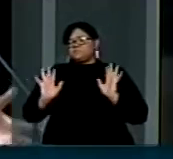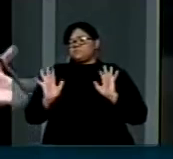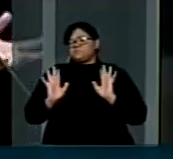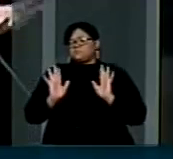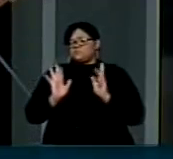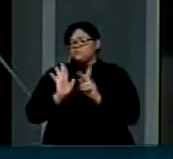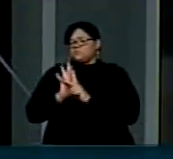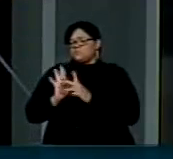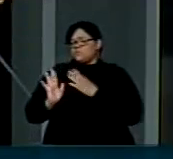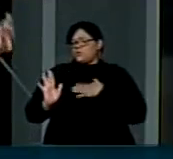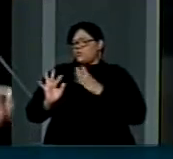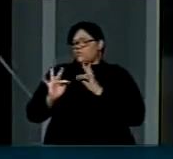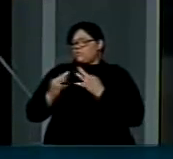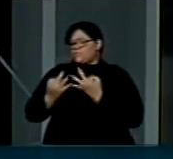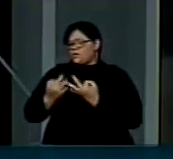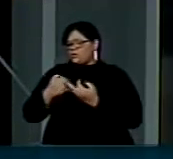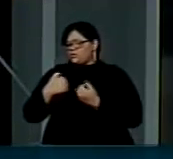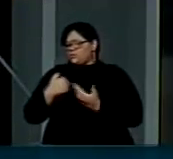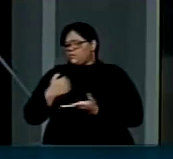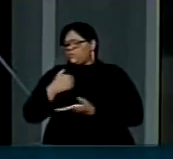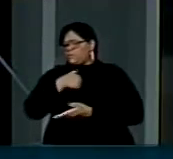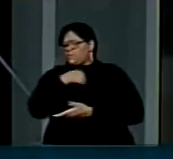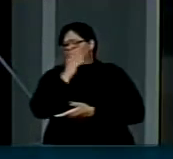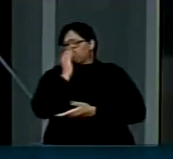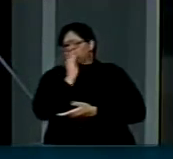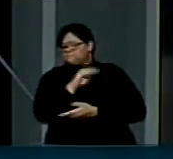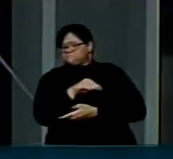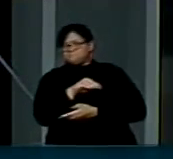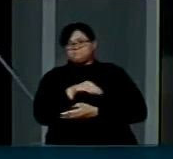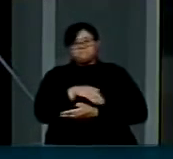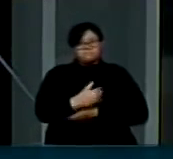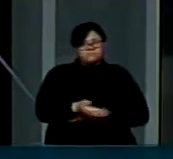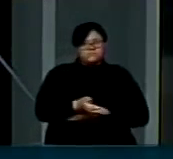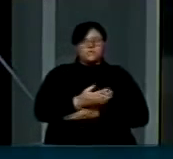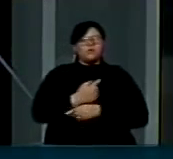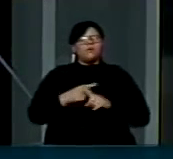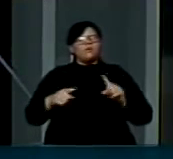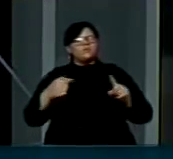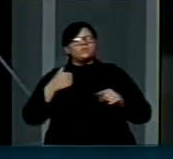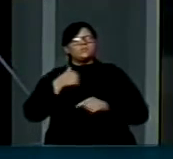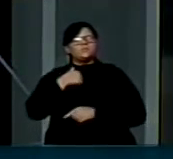E eu fico a perguntar, até quando